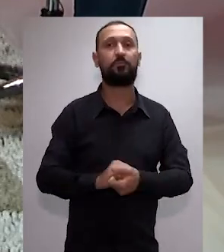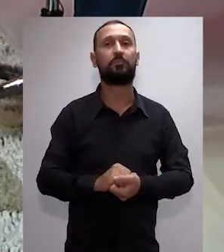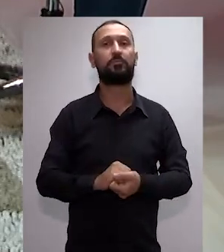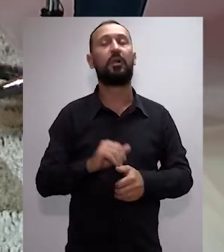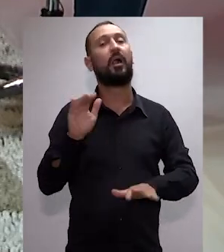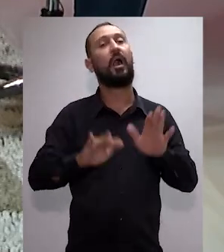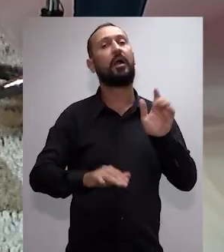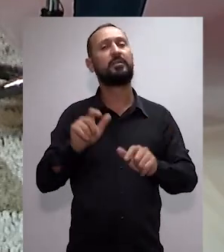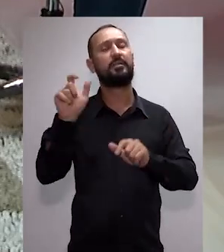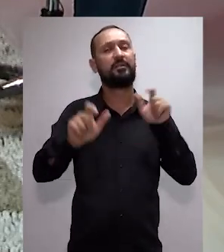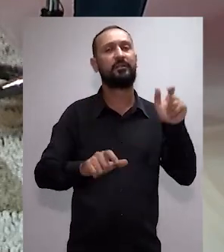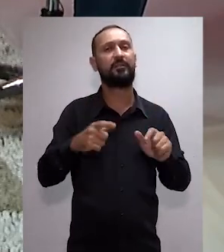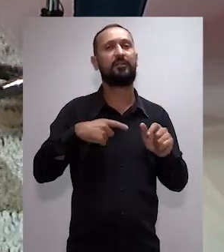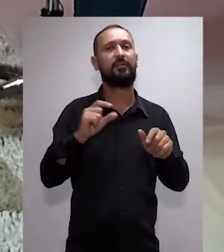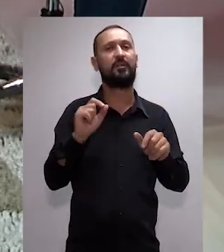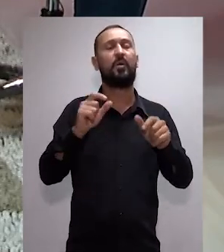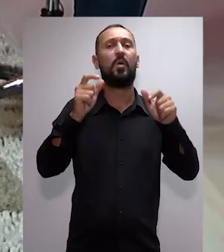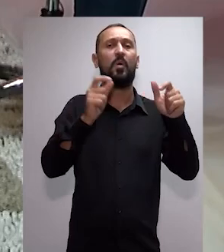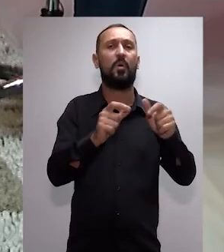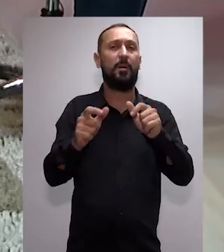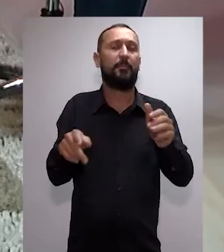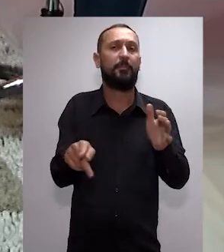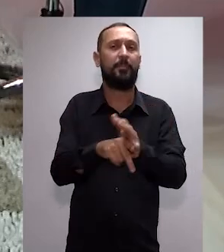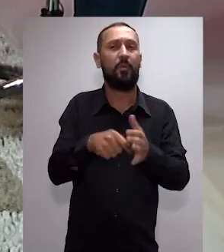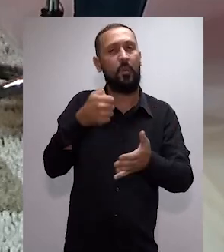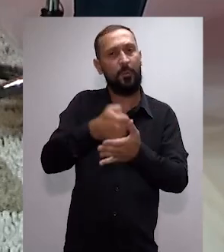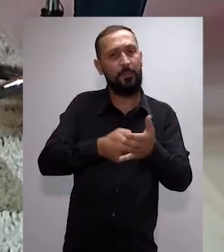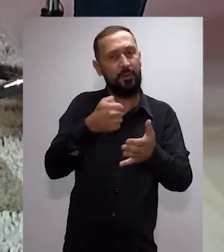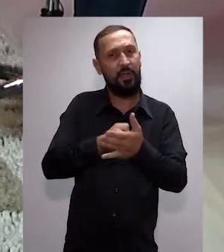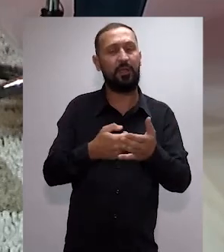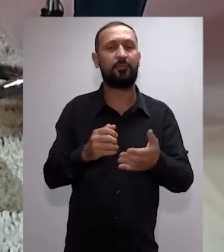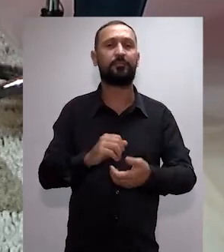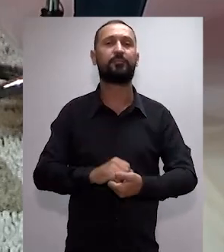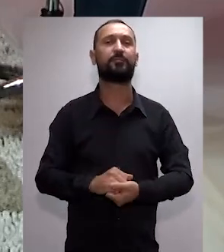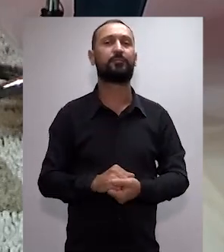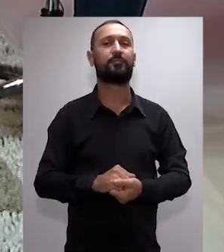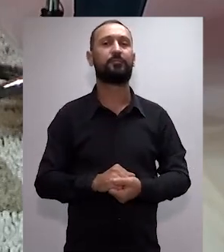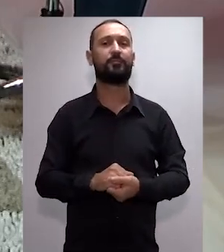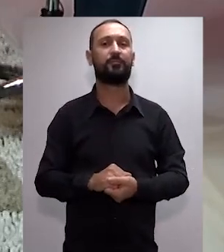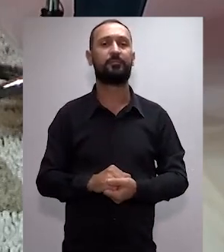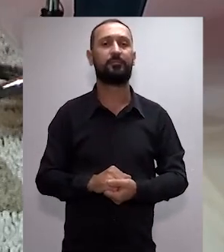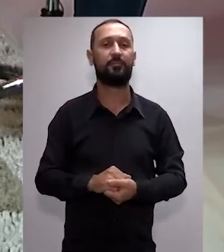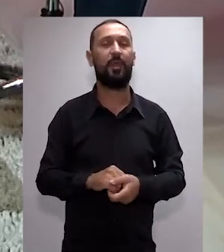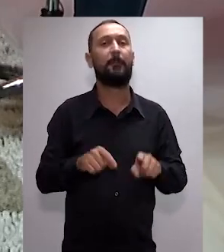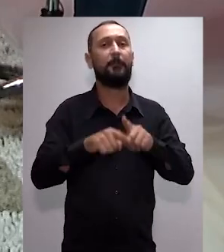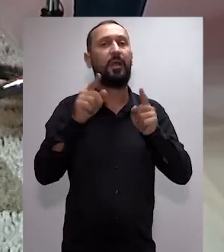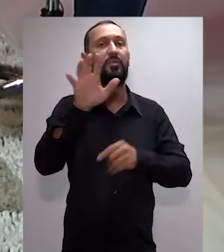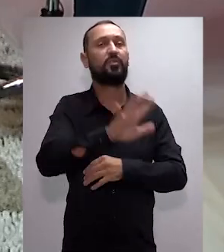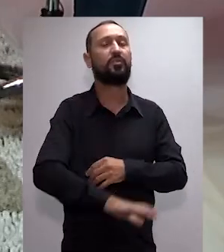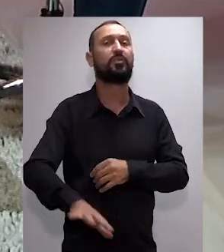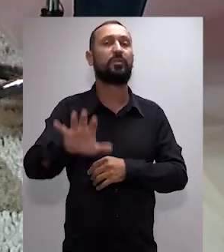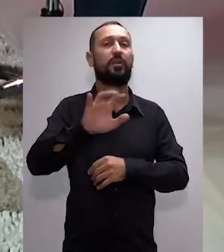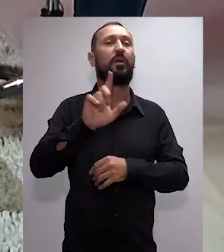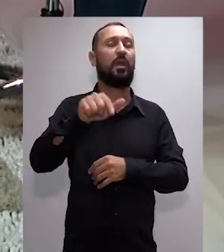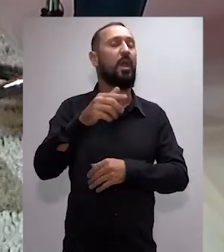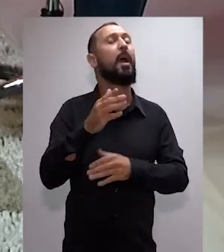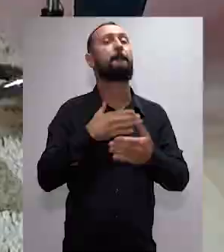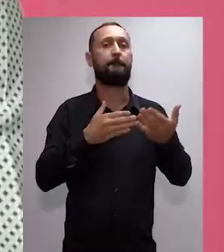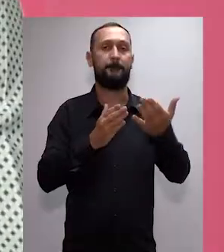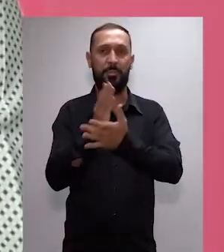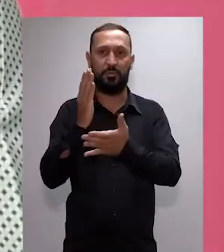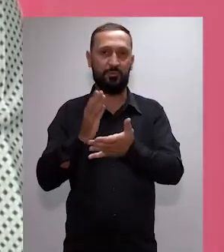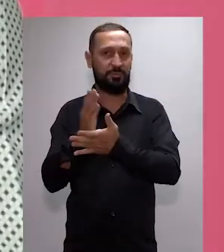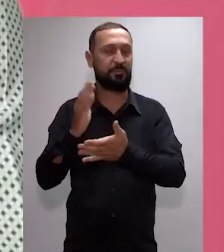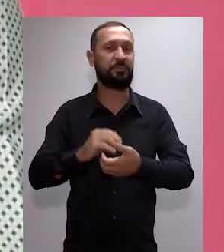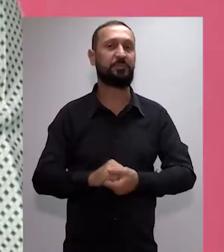nervosismo. Exatamente, às vezes o candidato ali avança uma parada obrigatória, que é uma falta eliminatória, mas em vias de regra a grande maioria